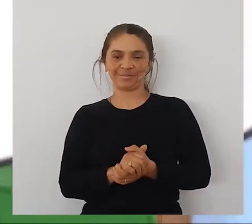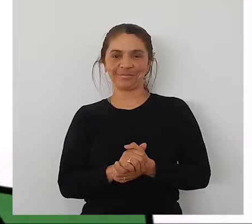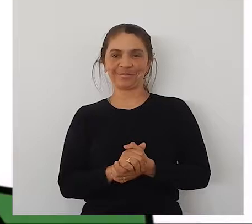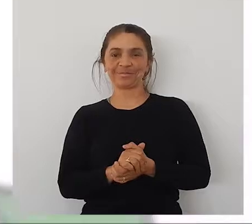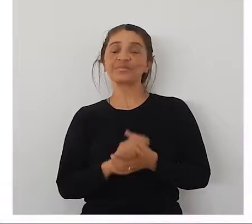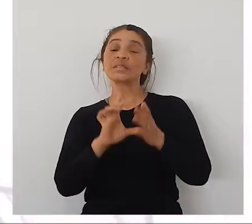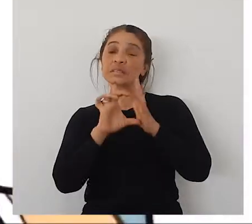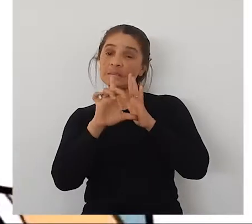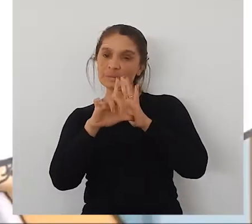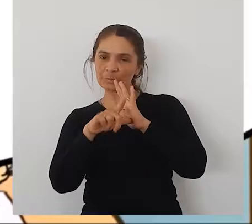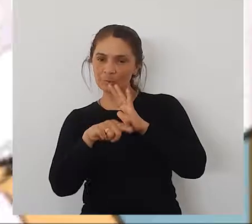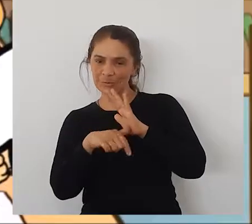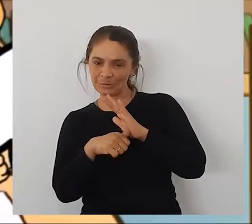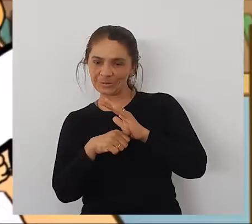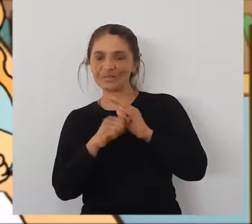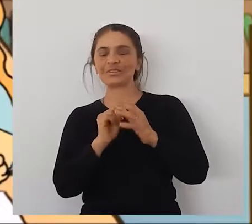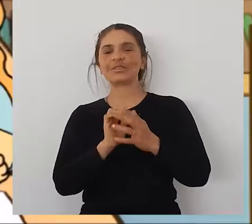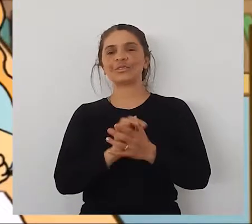Vai!